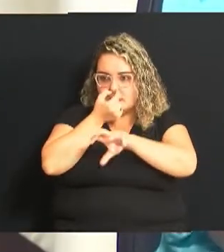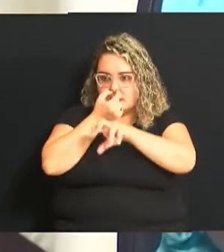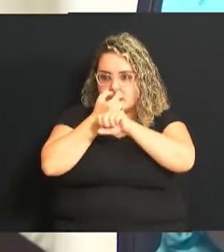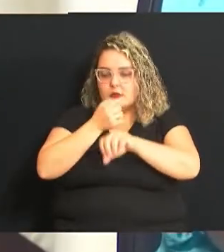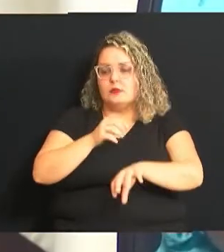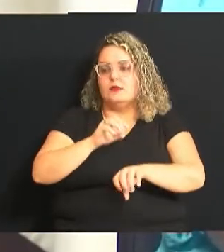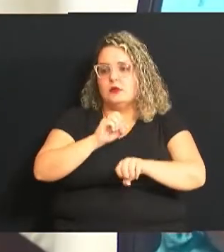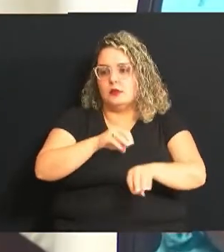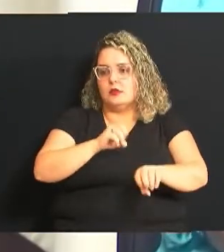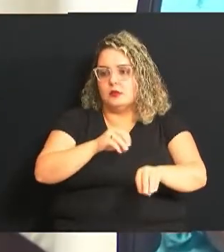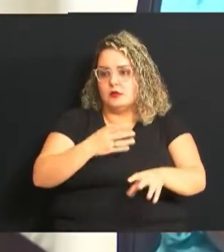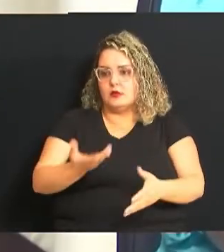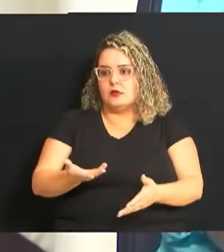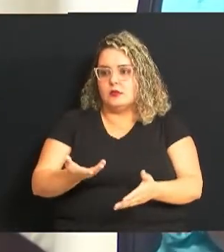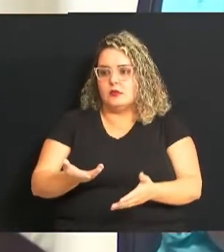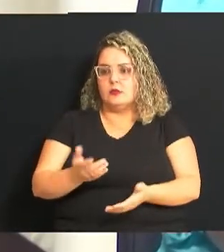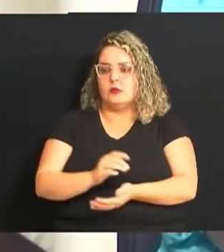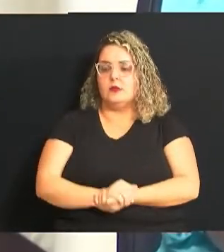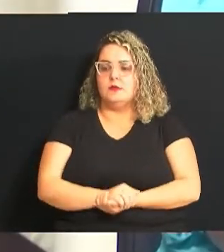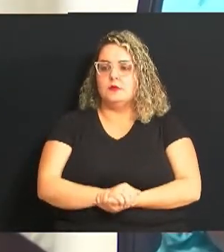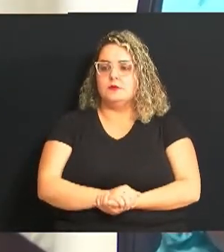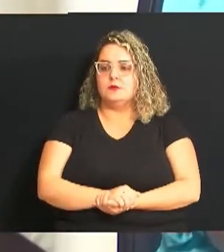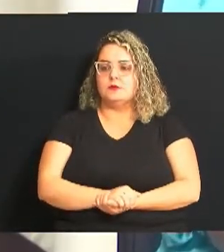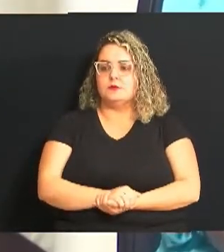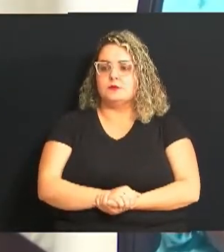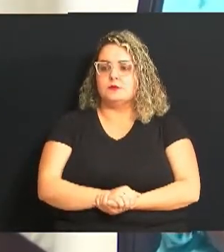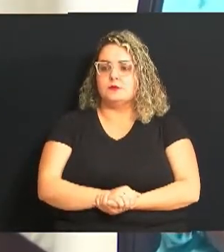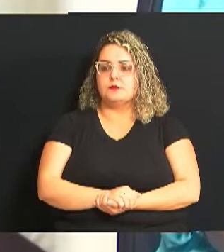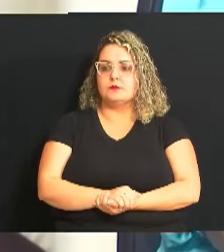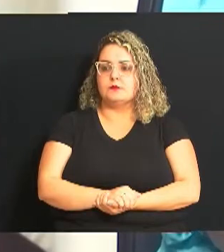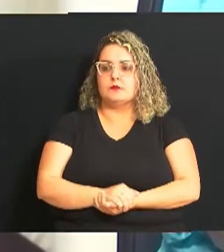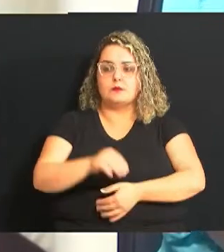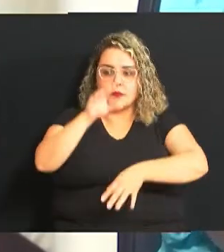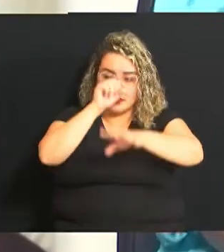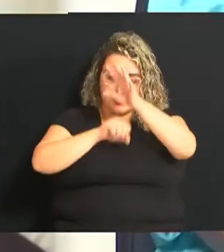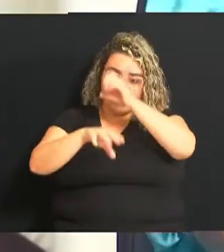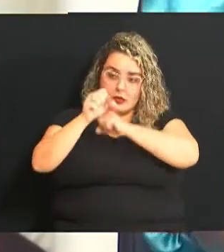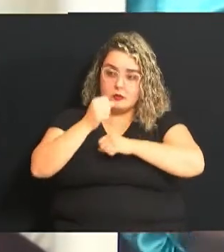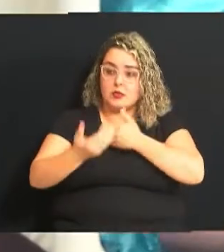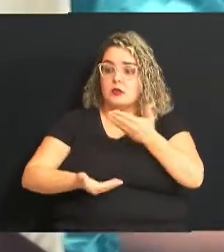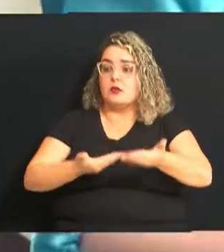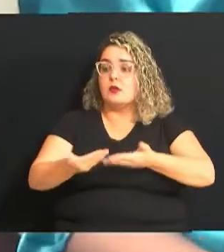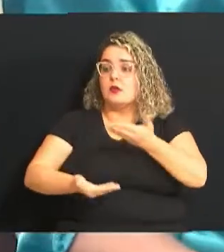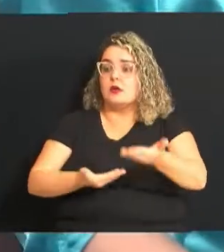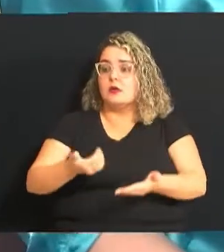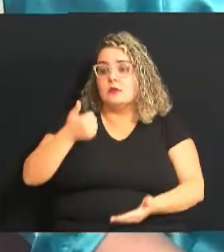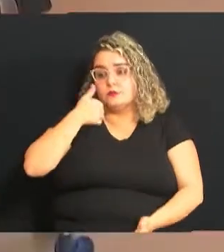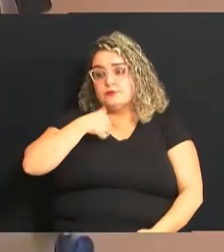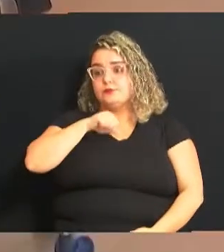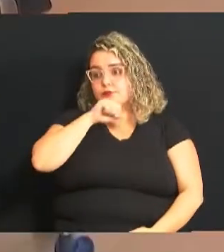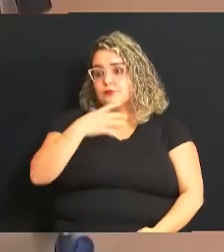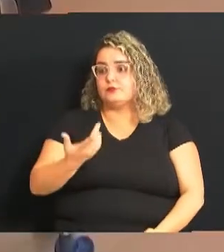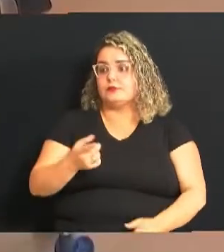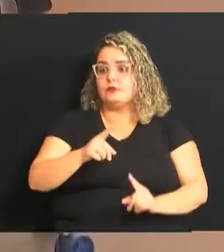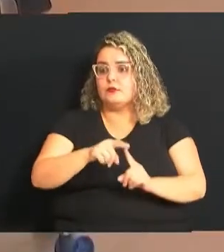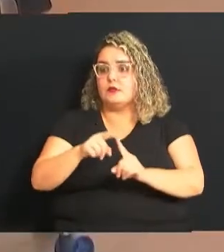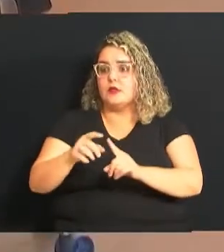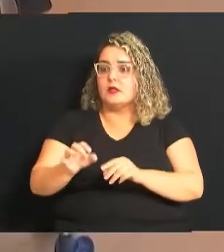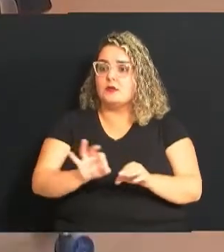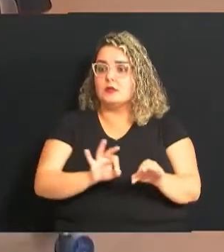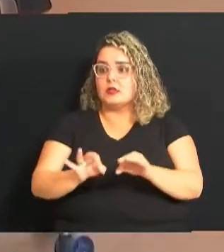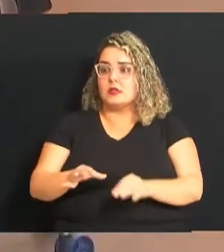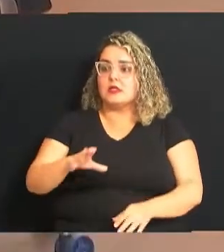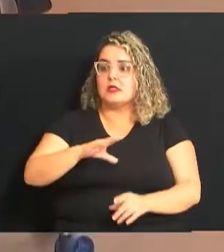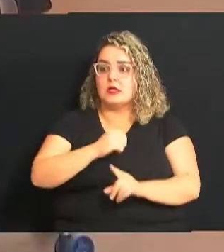estava custo, né, para ela. E ela acabou aprendendo, como você falou. E é esse tipo de preparo, então, que a sociedade tem